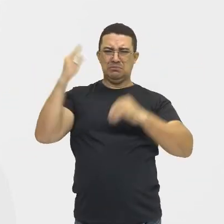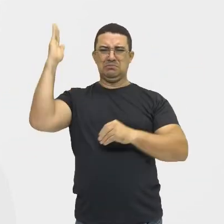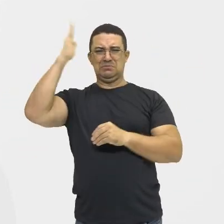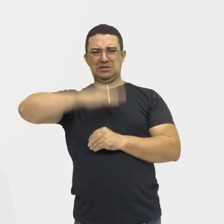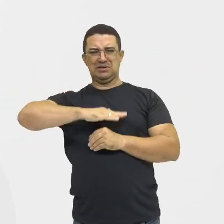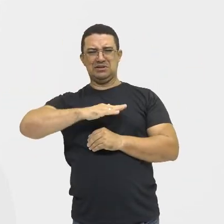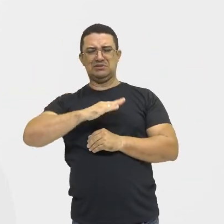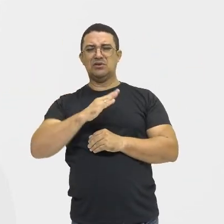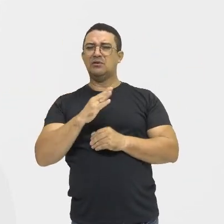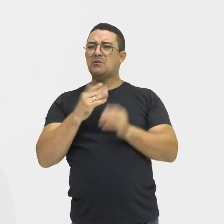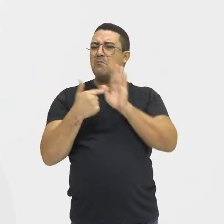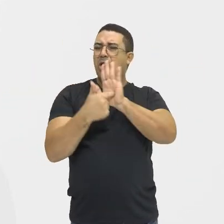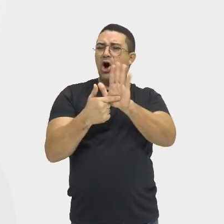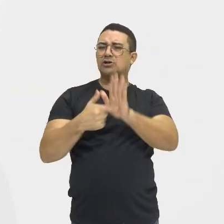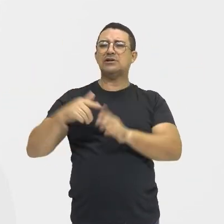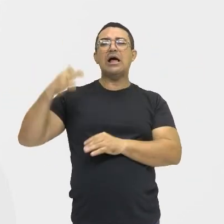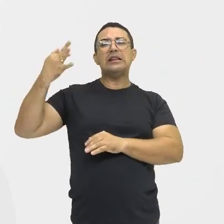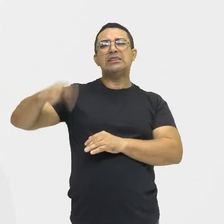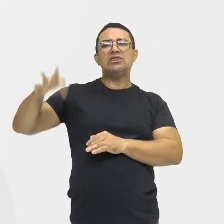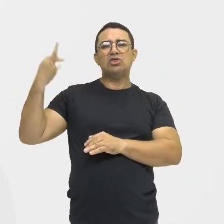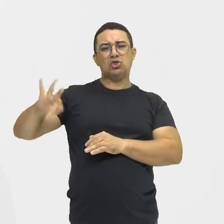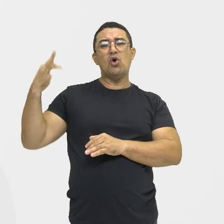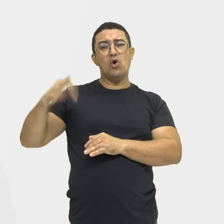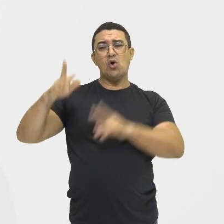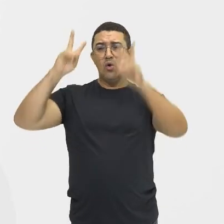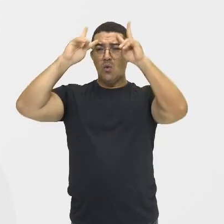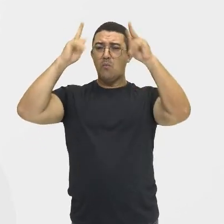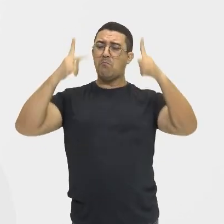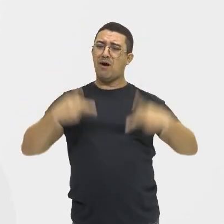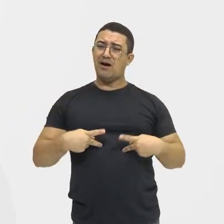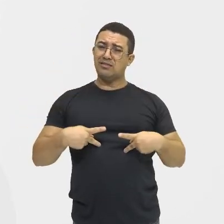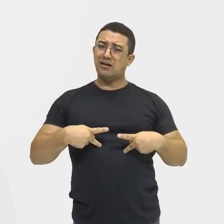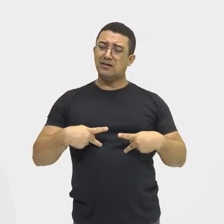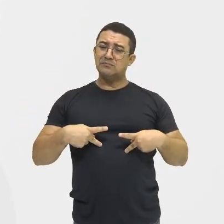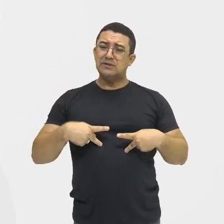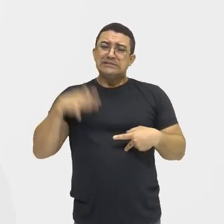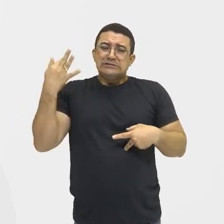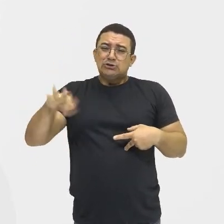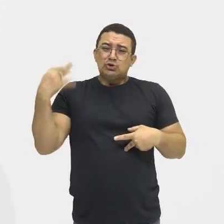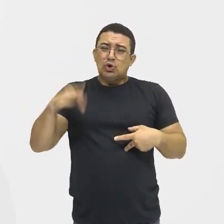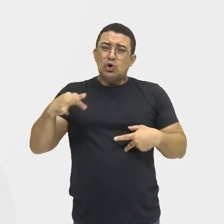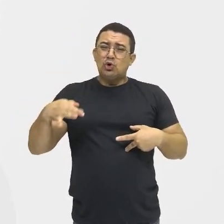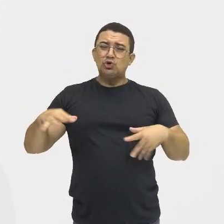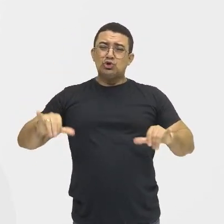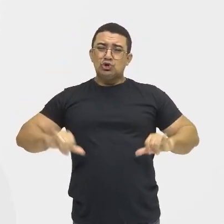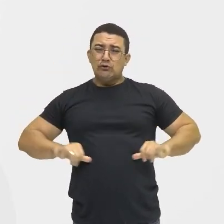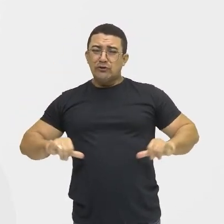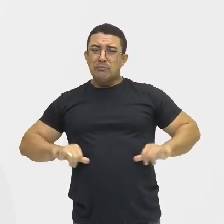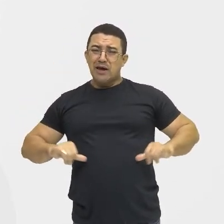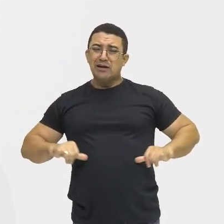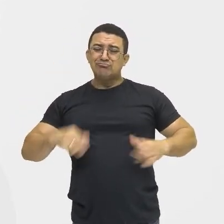falei, a dor humana, mas é uma dor, né, aquela dor sofrida, aquelas emoções